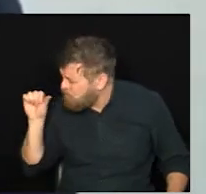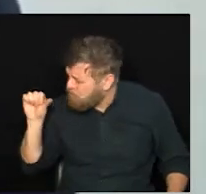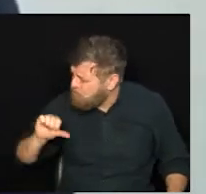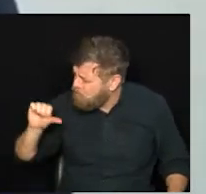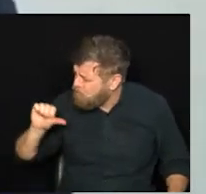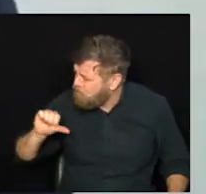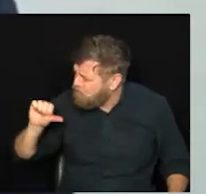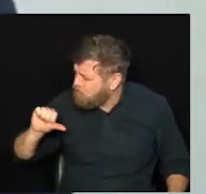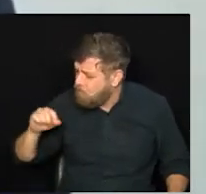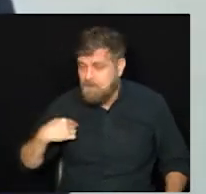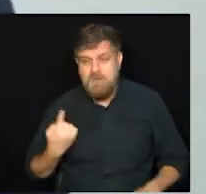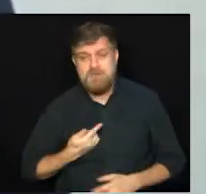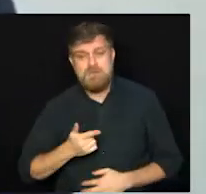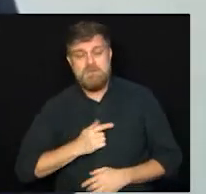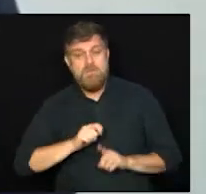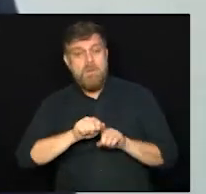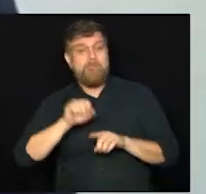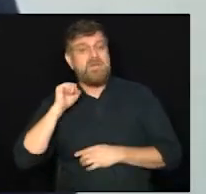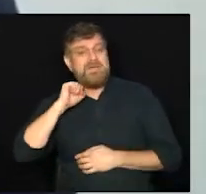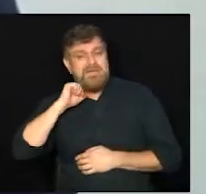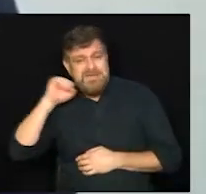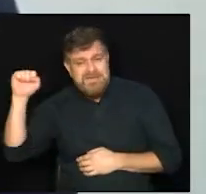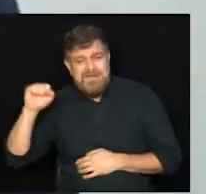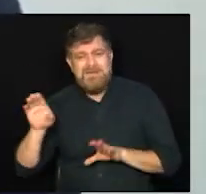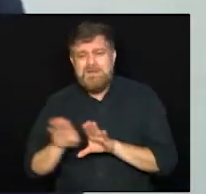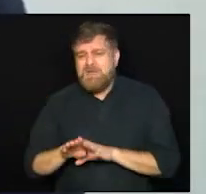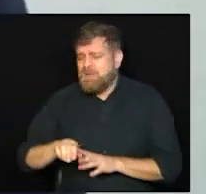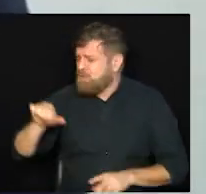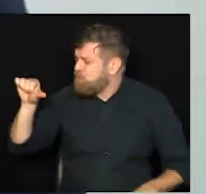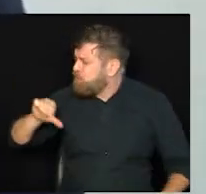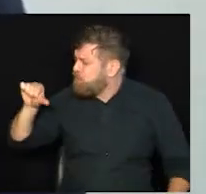a gente teve o mês de abril muito ruim.